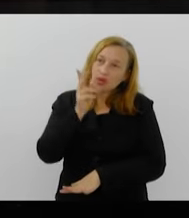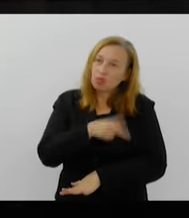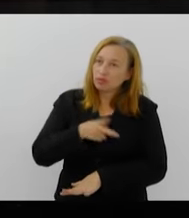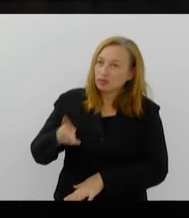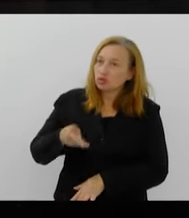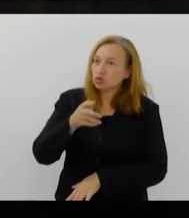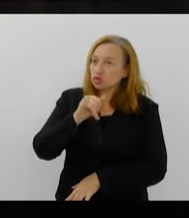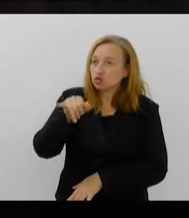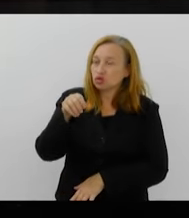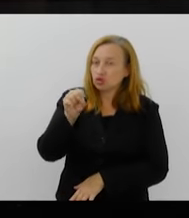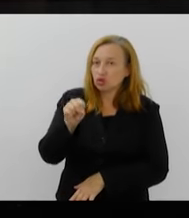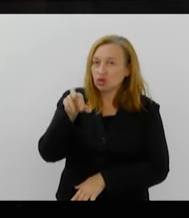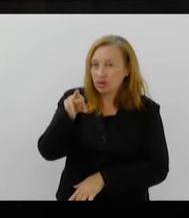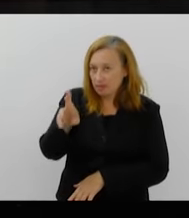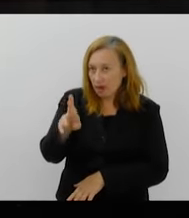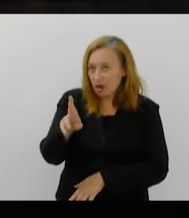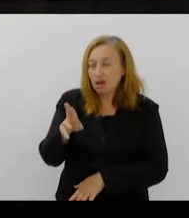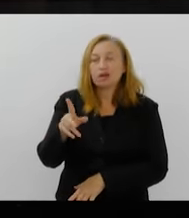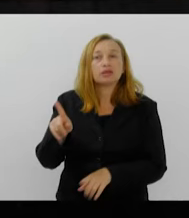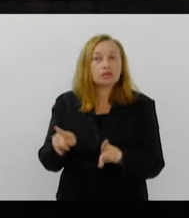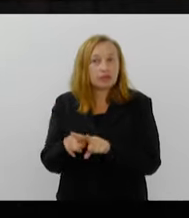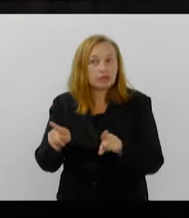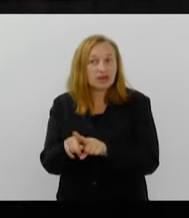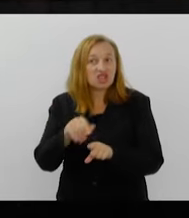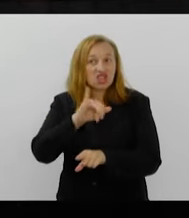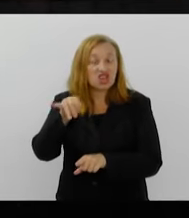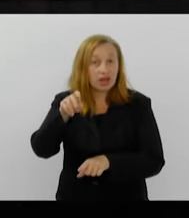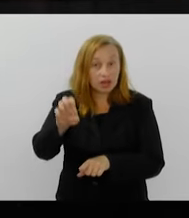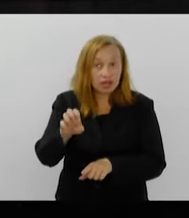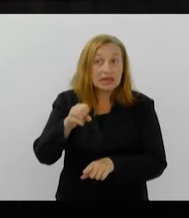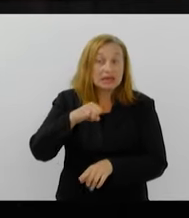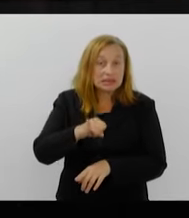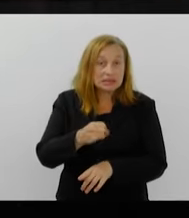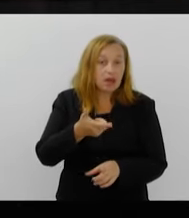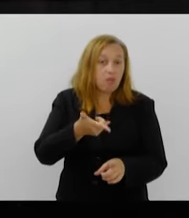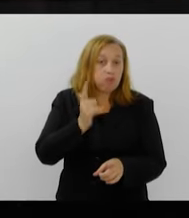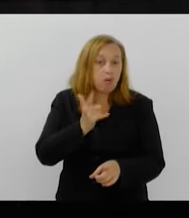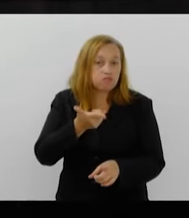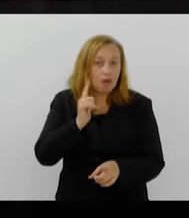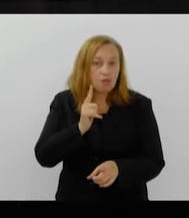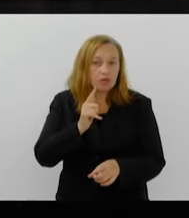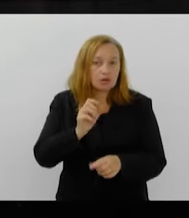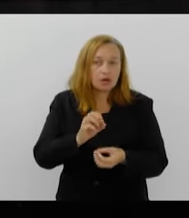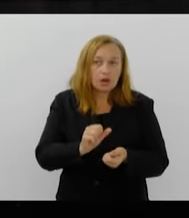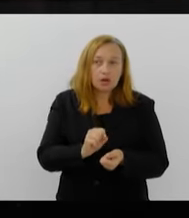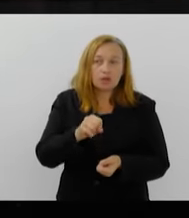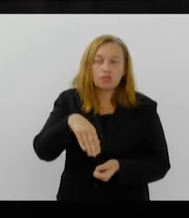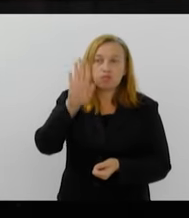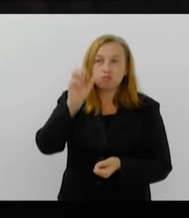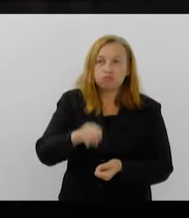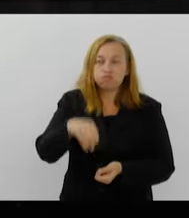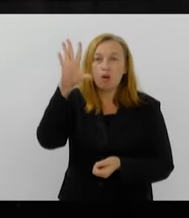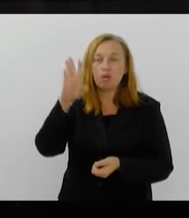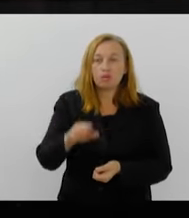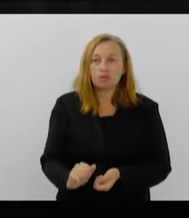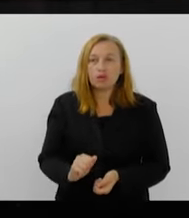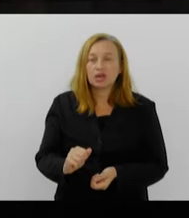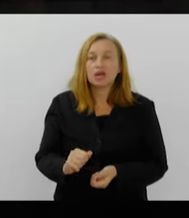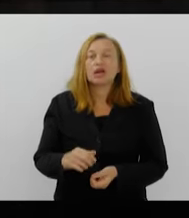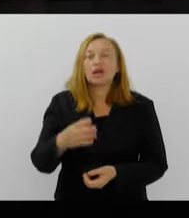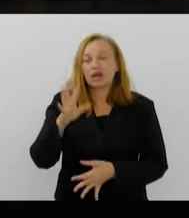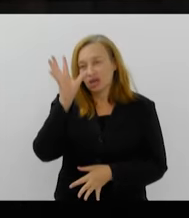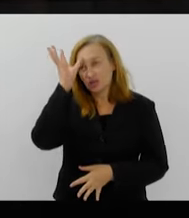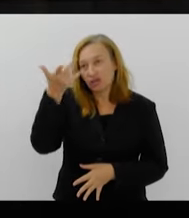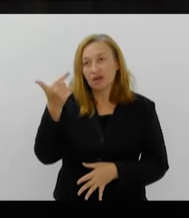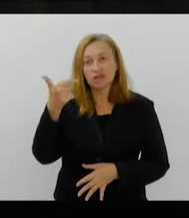Josemar, deputado Jari, ecossocialista, se tiro, porrada e bomba resolvesse, o Rio de Janeiro ia ser um